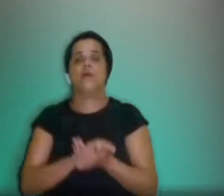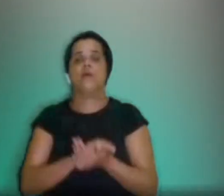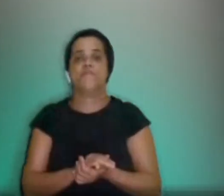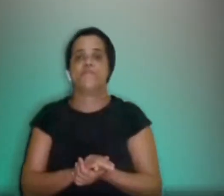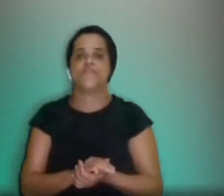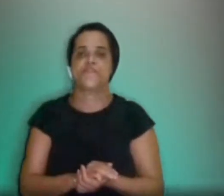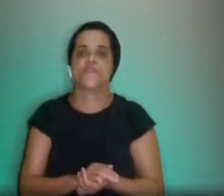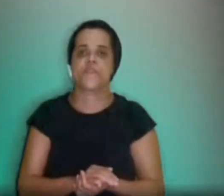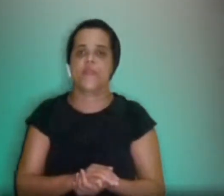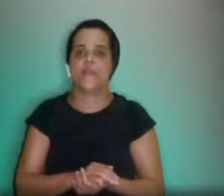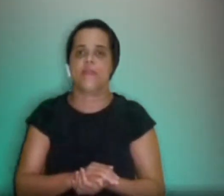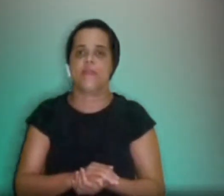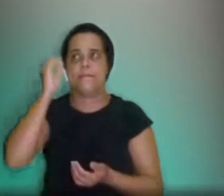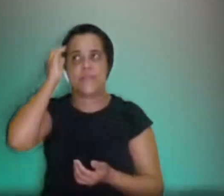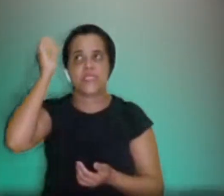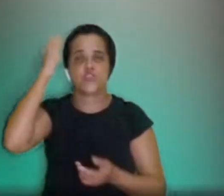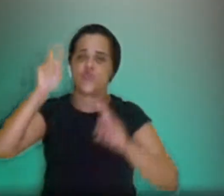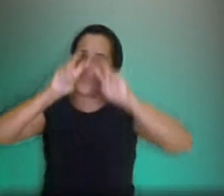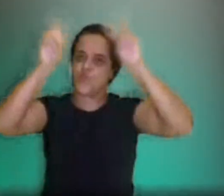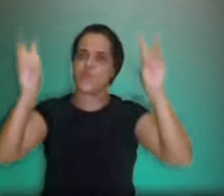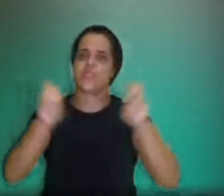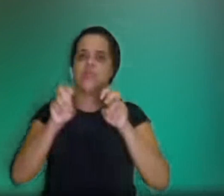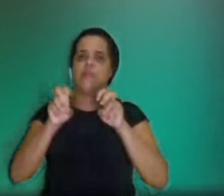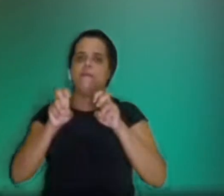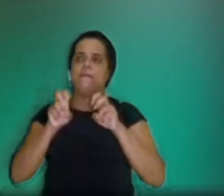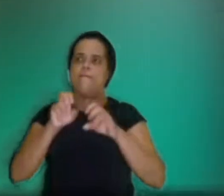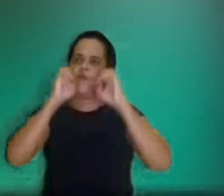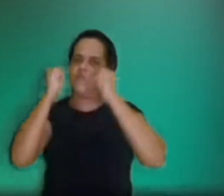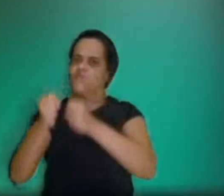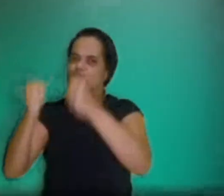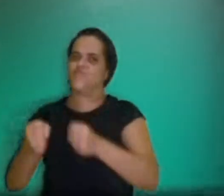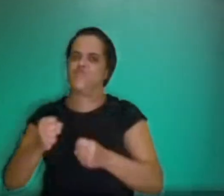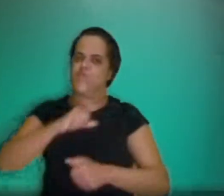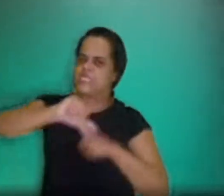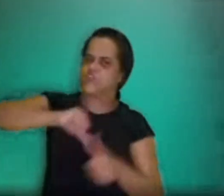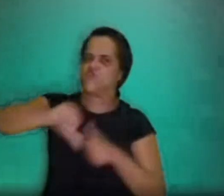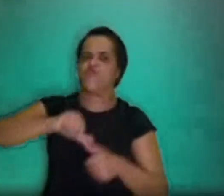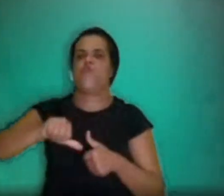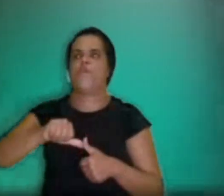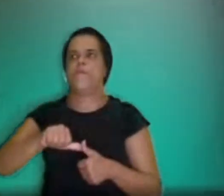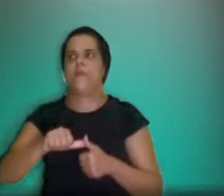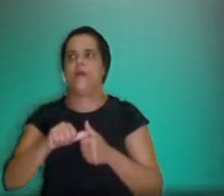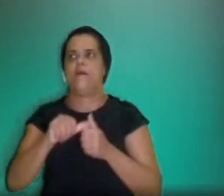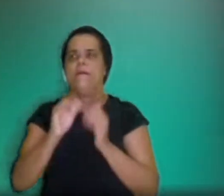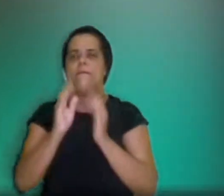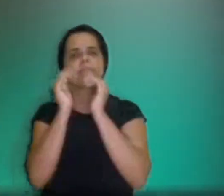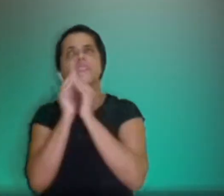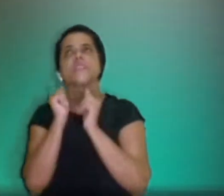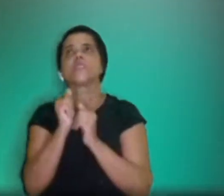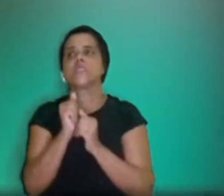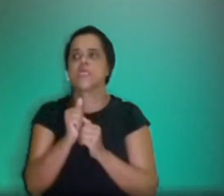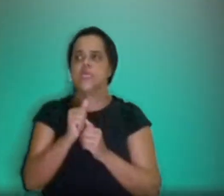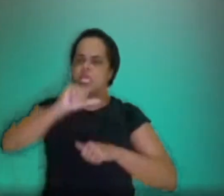1:7, medite nessa leitura, medite nesse tema, que é viver o poder de transformar, que